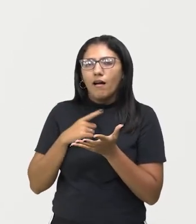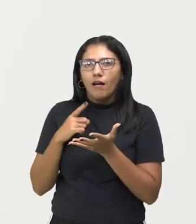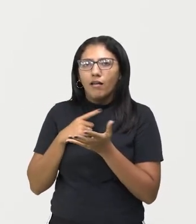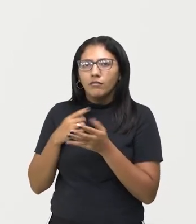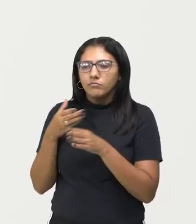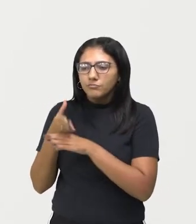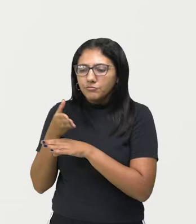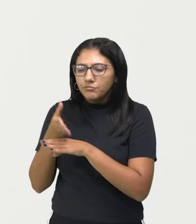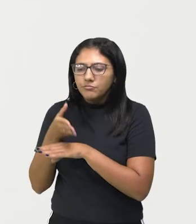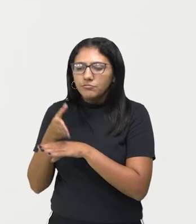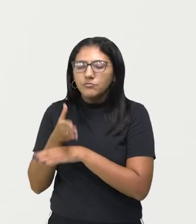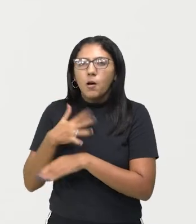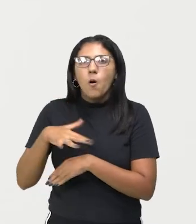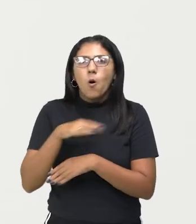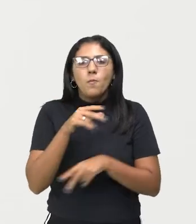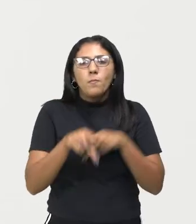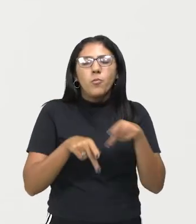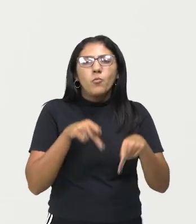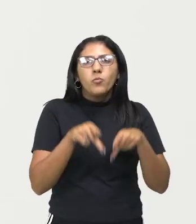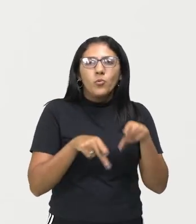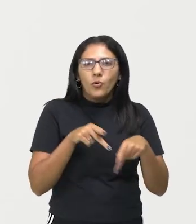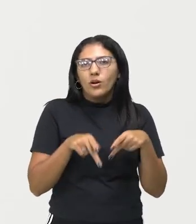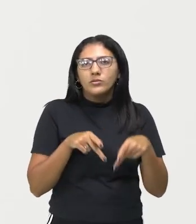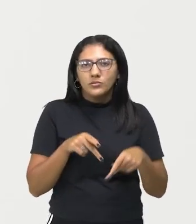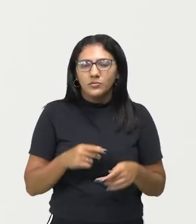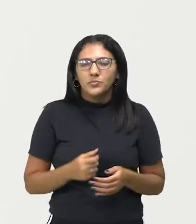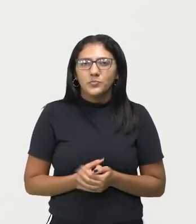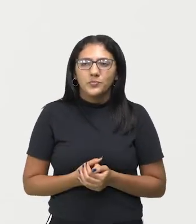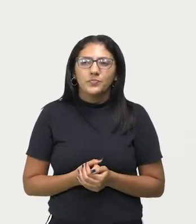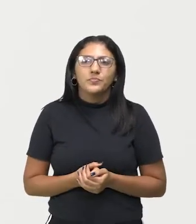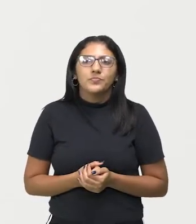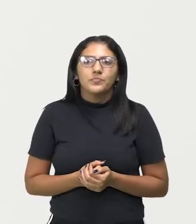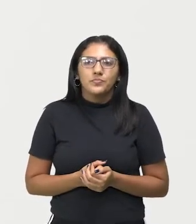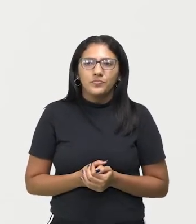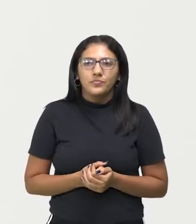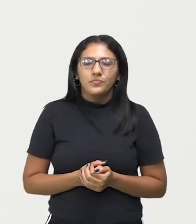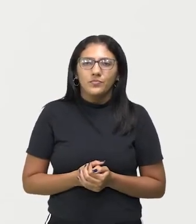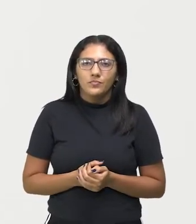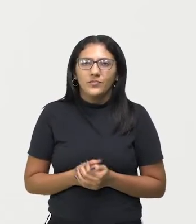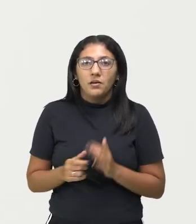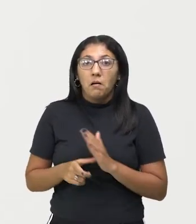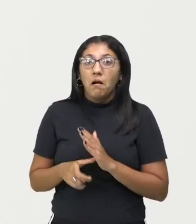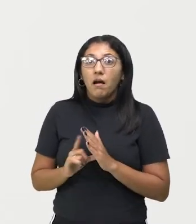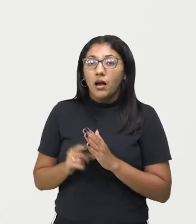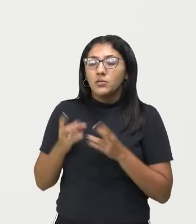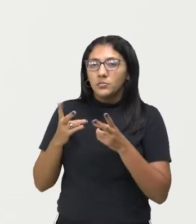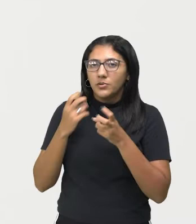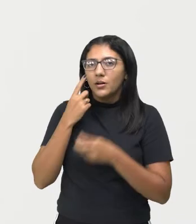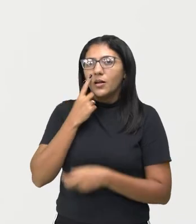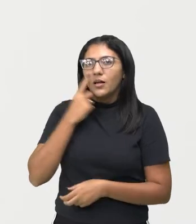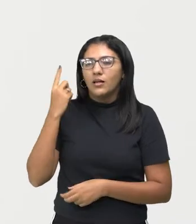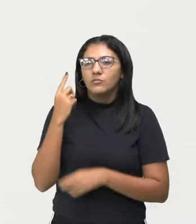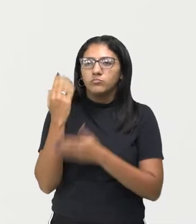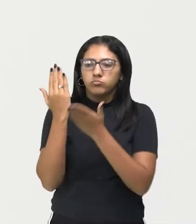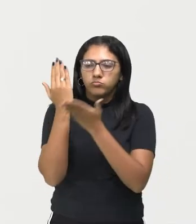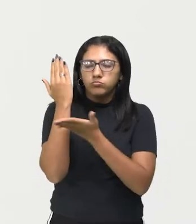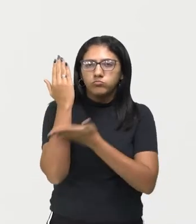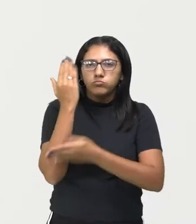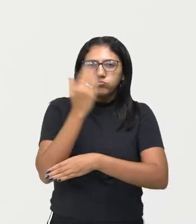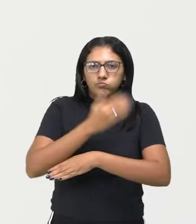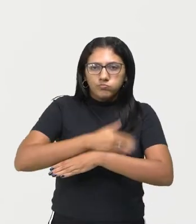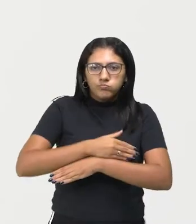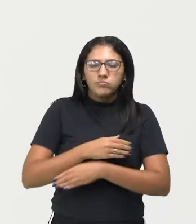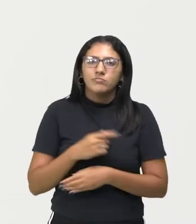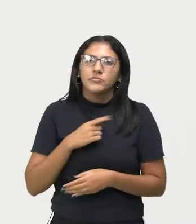maior acesso a outras populações, levando essas doenças. Justamente já antecipando a perda da vegetação, desde a construção de estradas